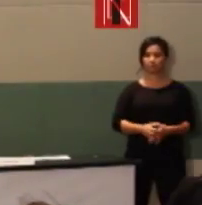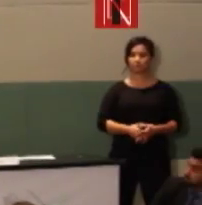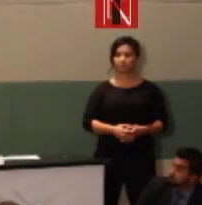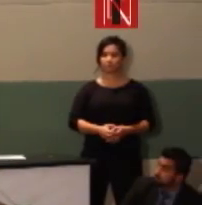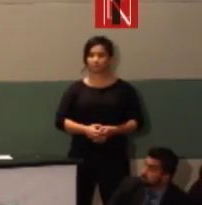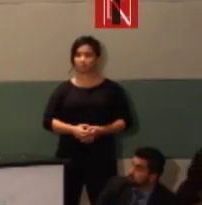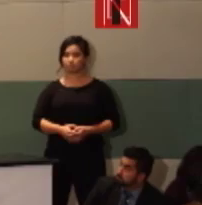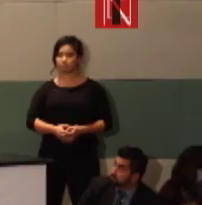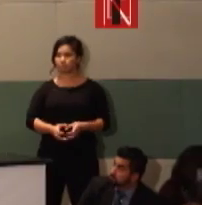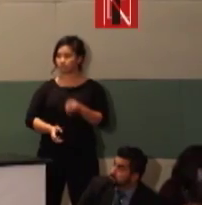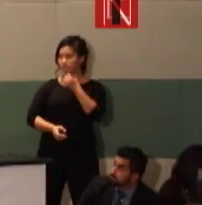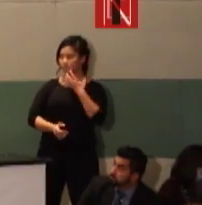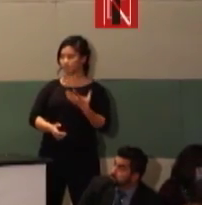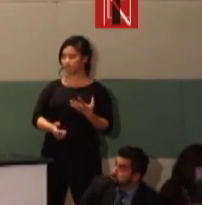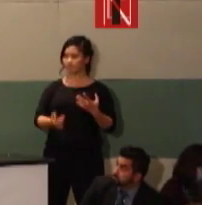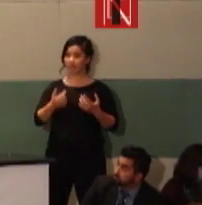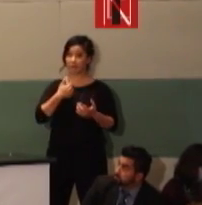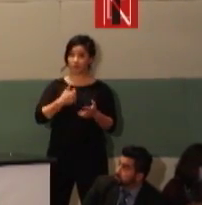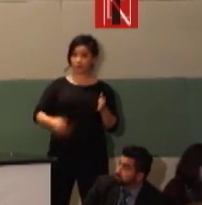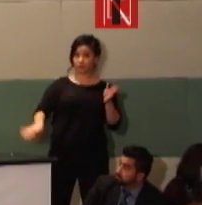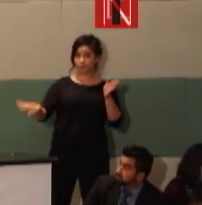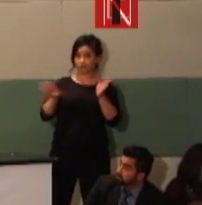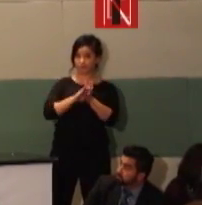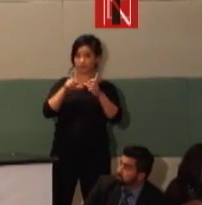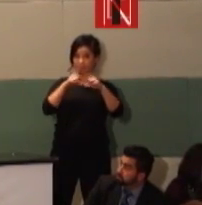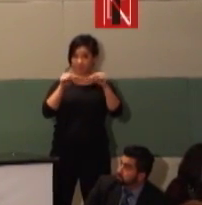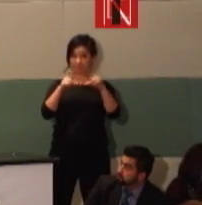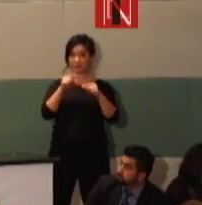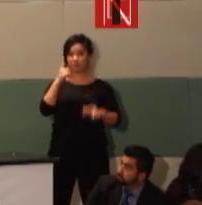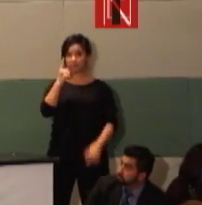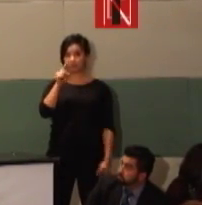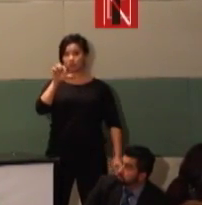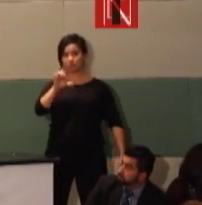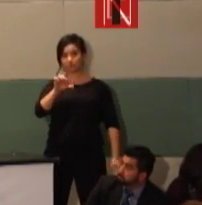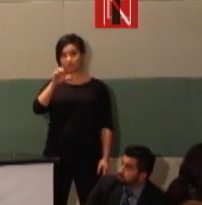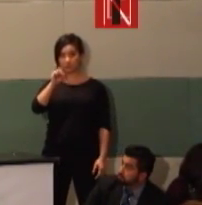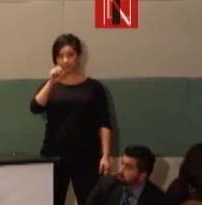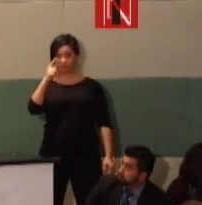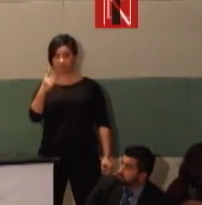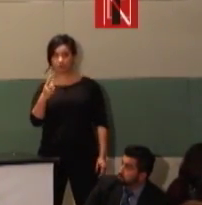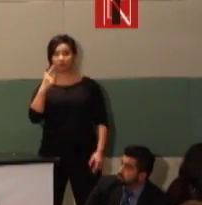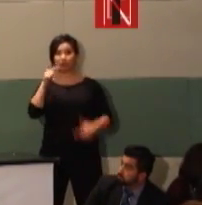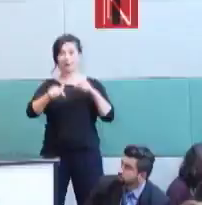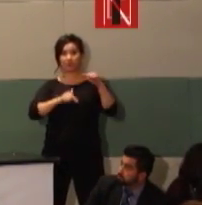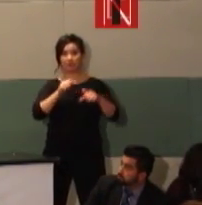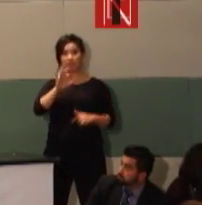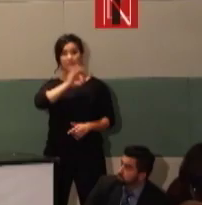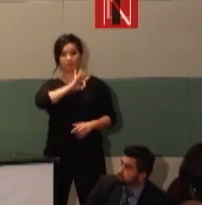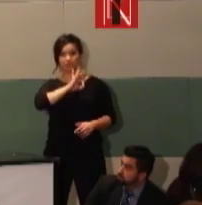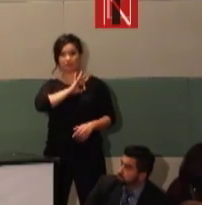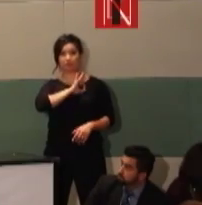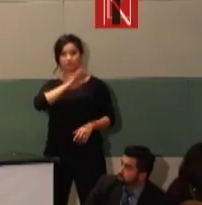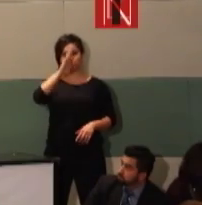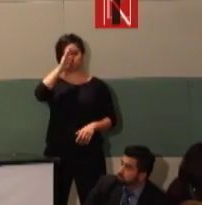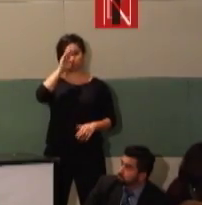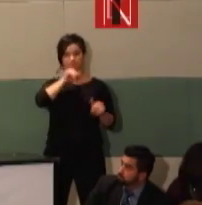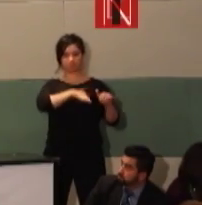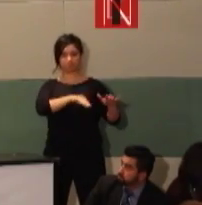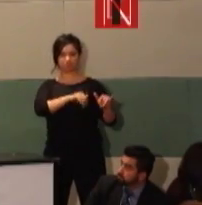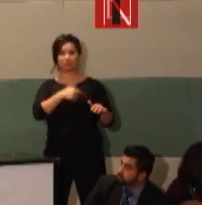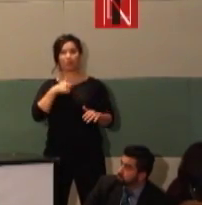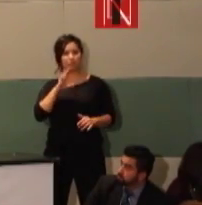Cheguei aqui em 1981 para servir na Polícia do Exército. Aprendi a amar essa cidade, casei